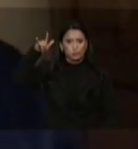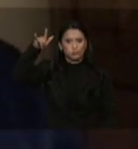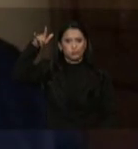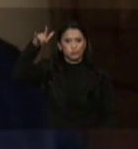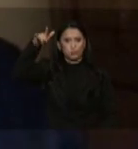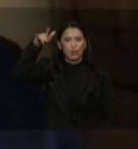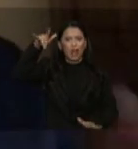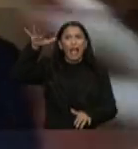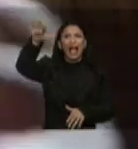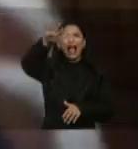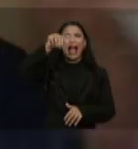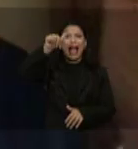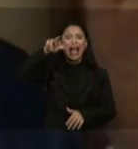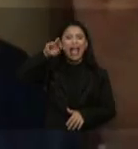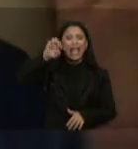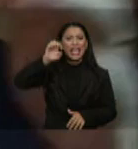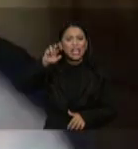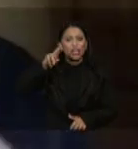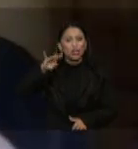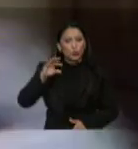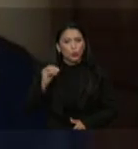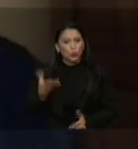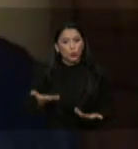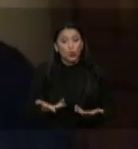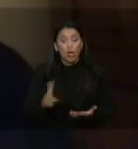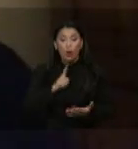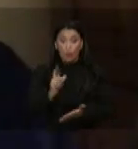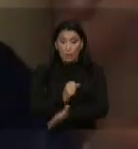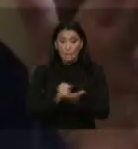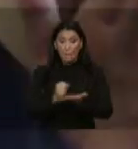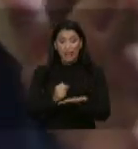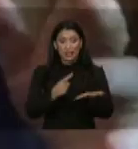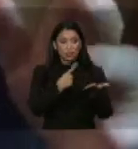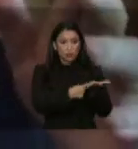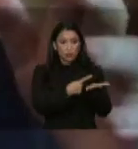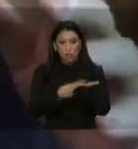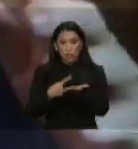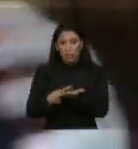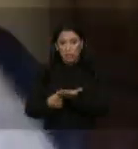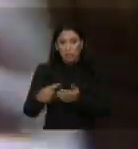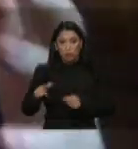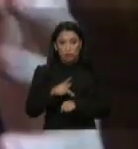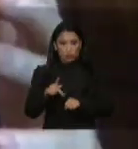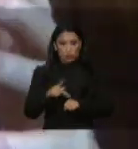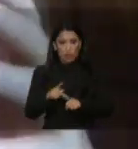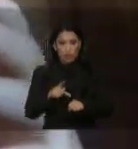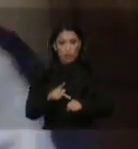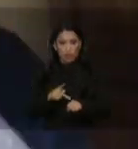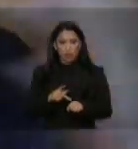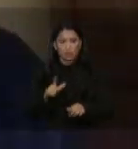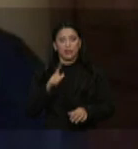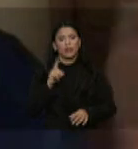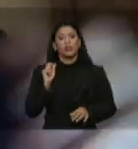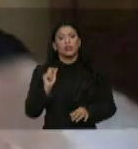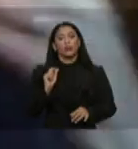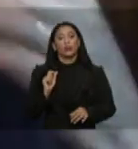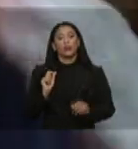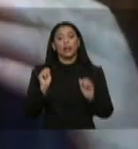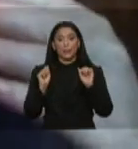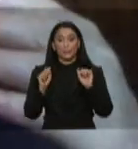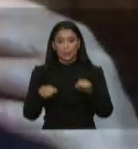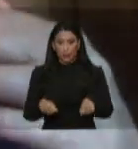realmente essa questão e sobretudo com base nos tratados internacionais ficou adstrita